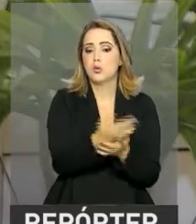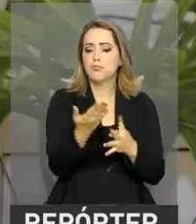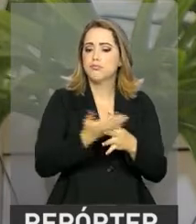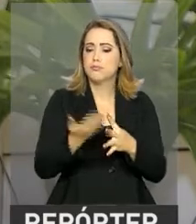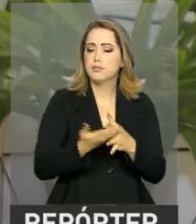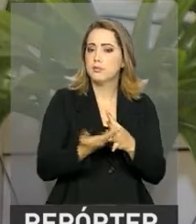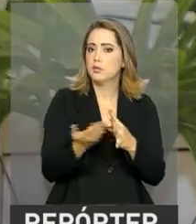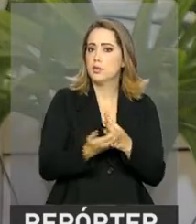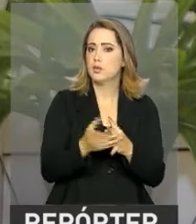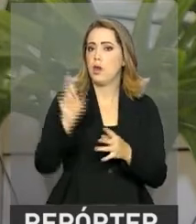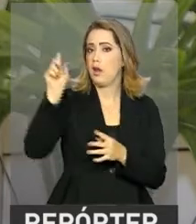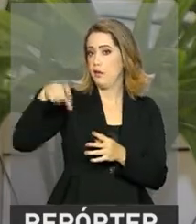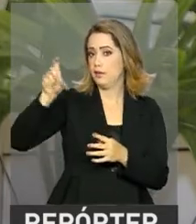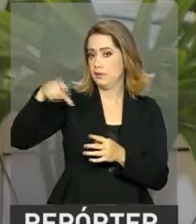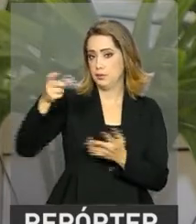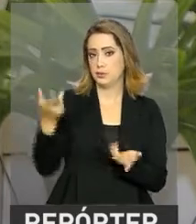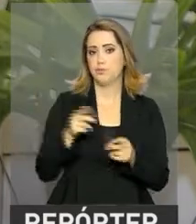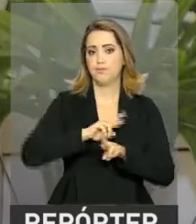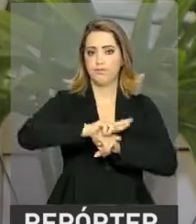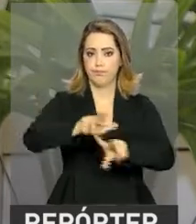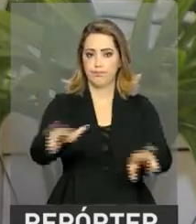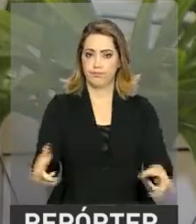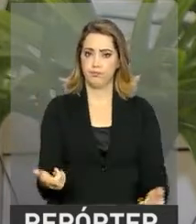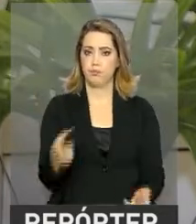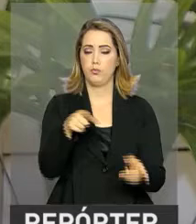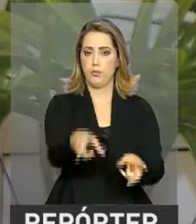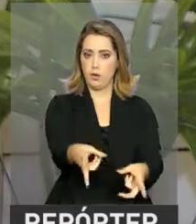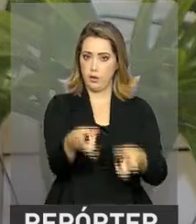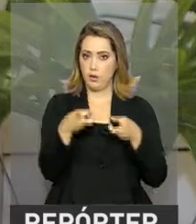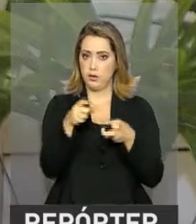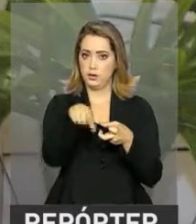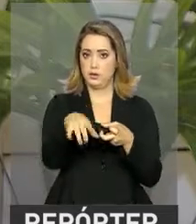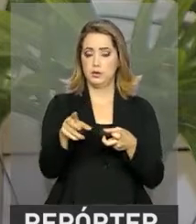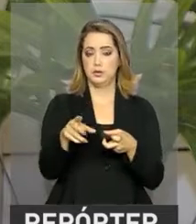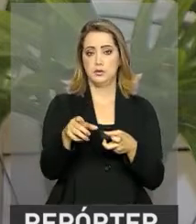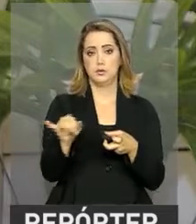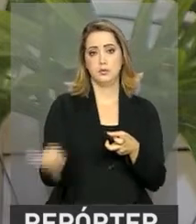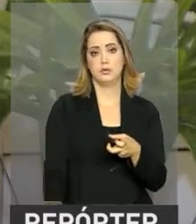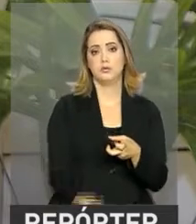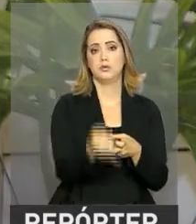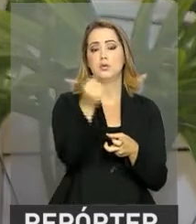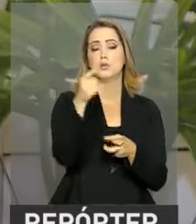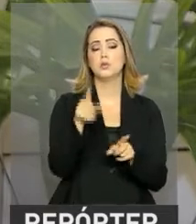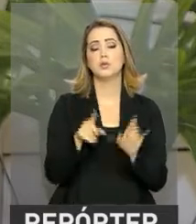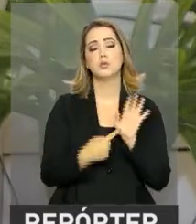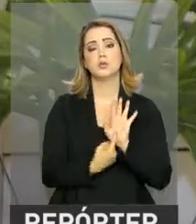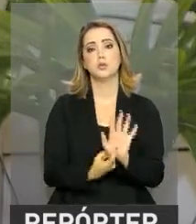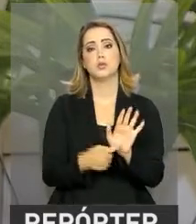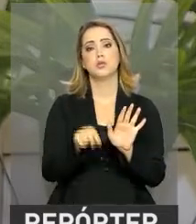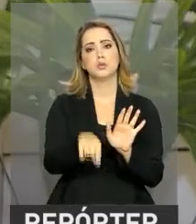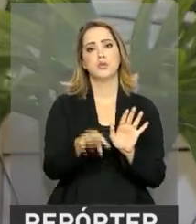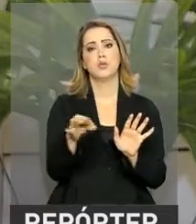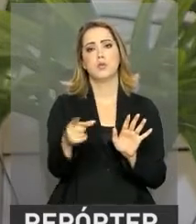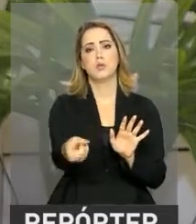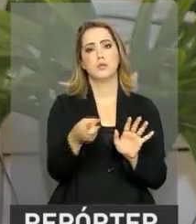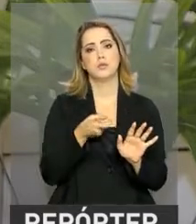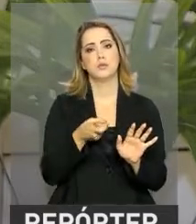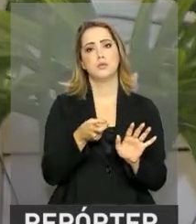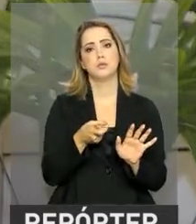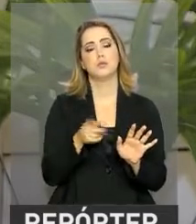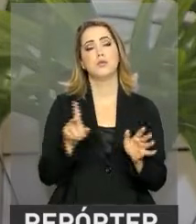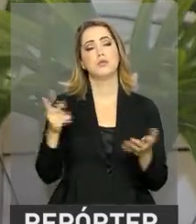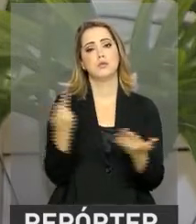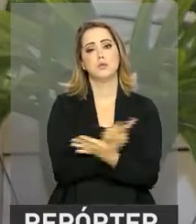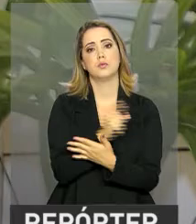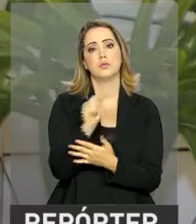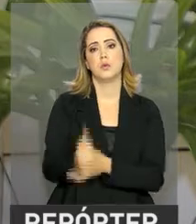nas rolagens de cartão de crédito, coisas dessa natureza. A expectativa é que essa queda de juros vá se refletir nessas taxas e, com isso,